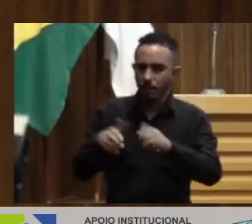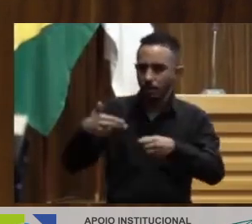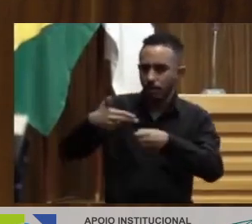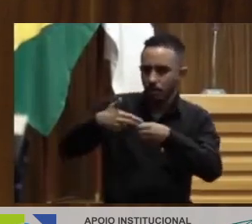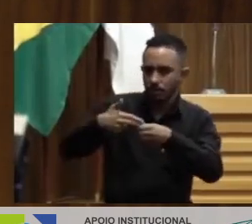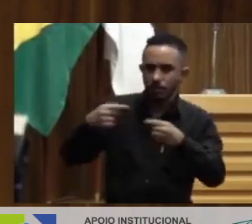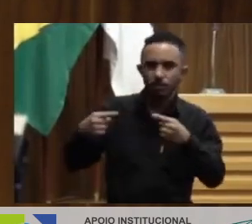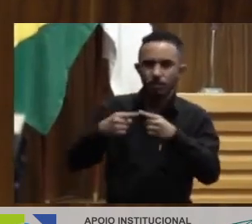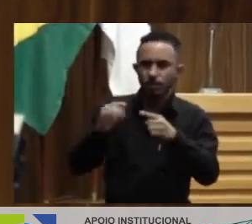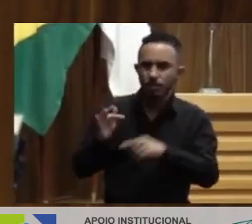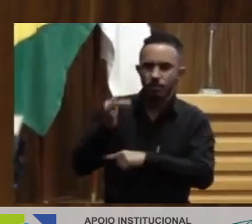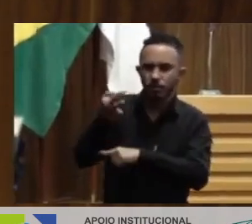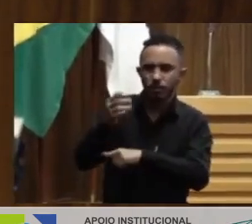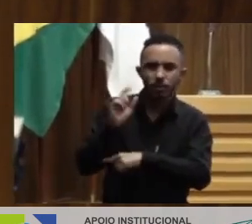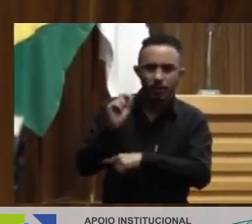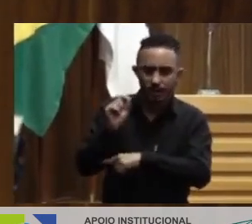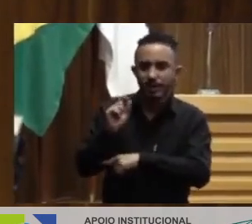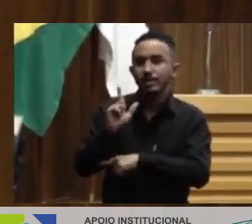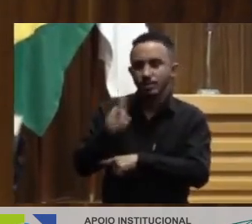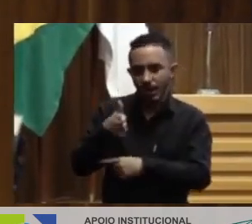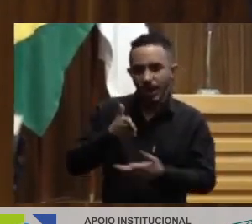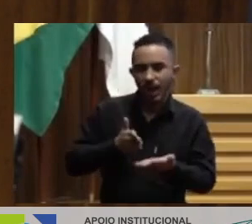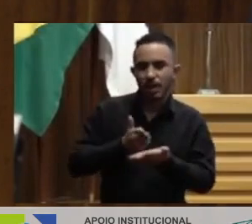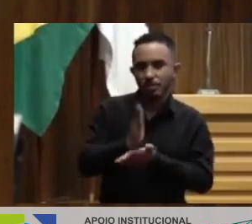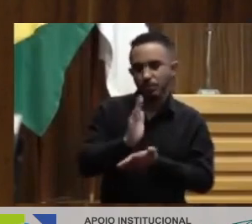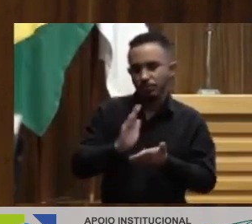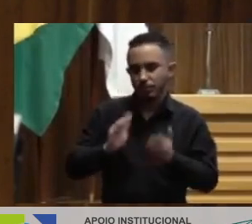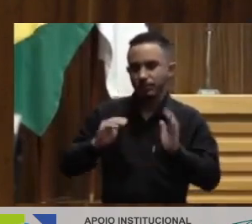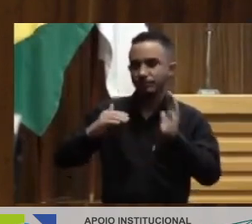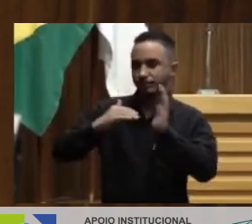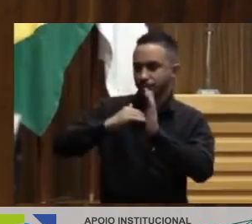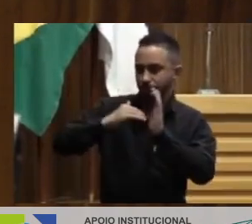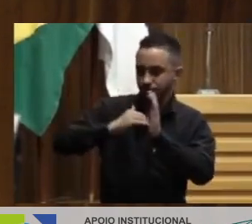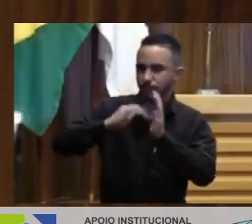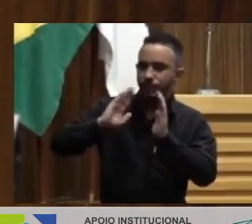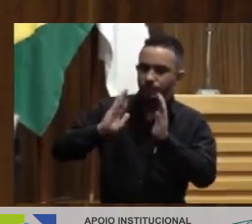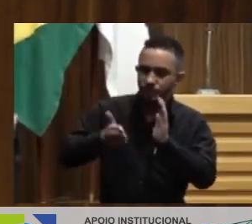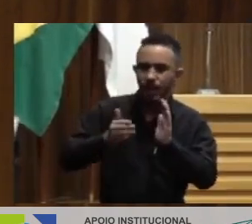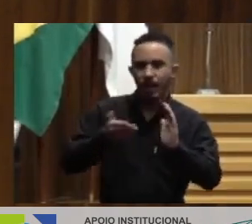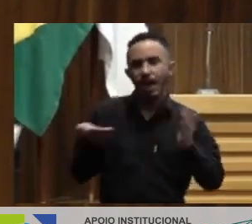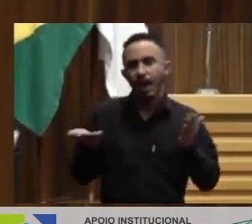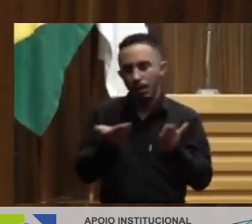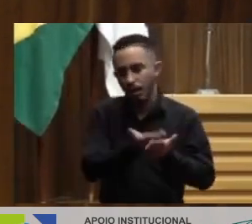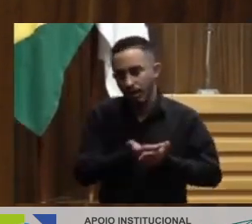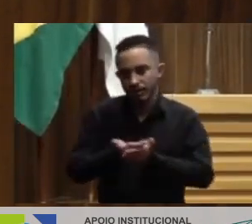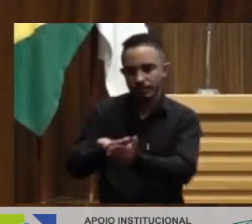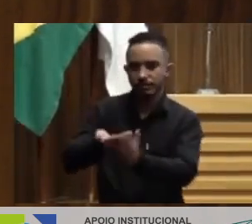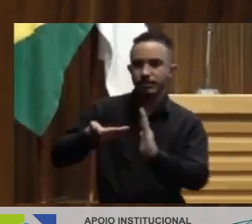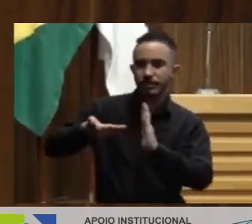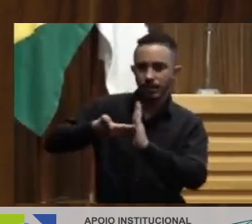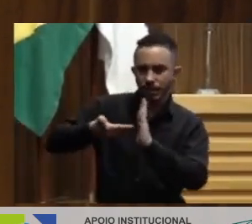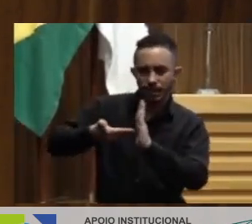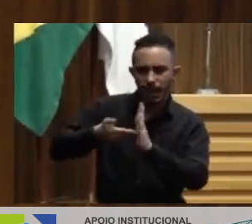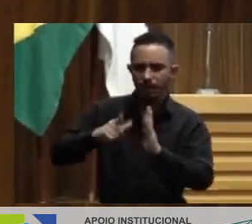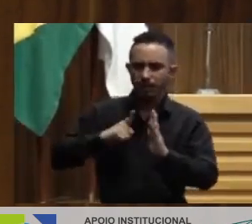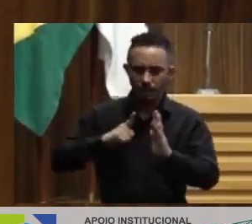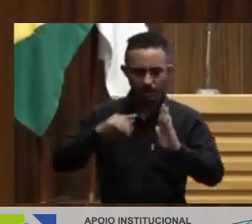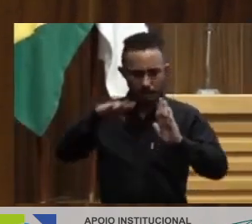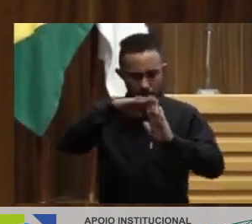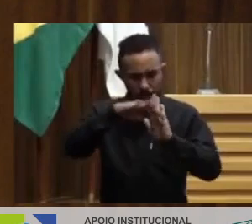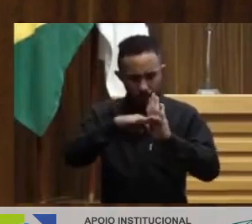futuro, que já foi aprovado na Câmara, foi para o Senado e que prevê as várias